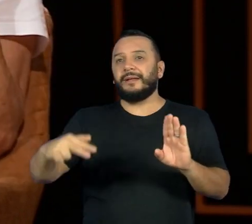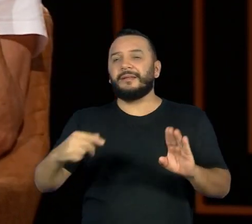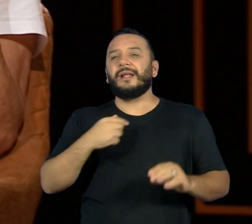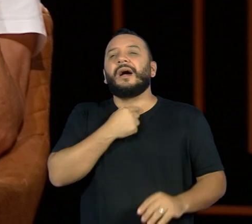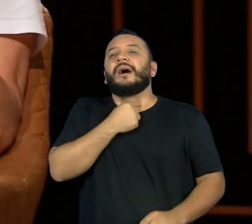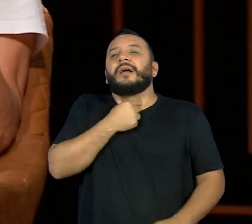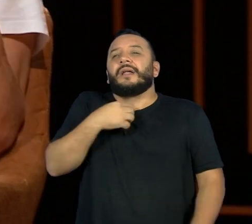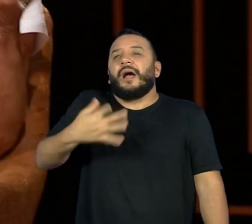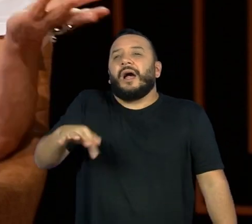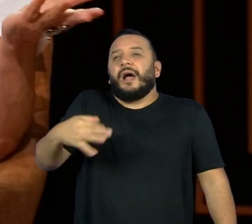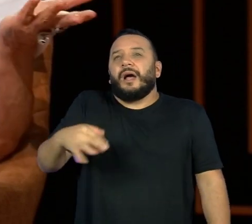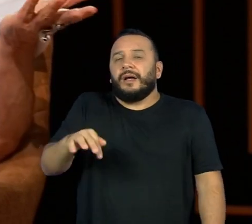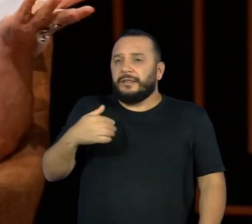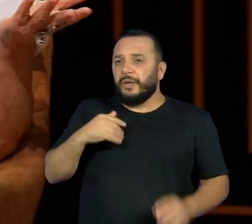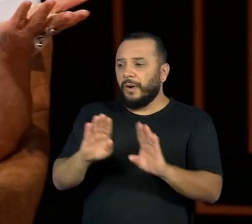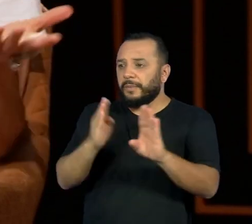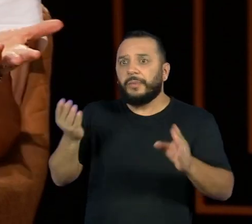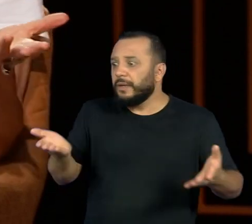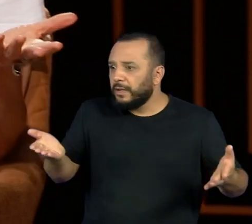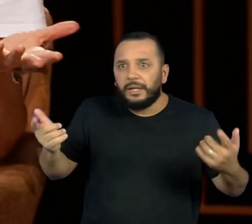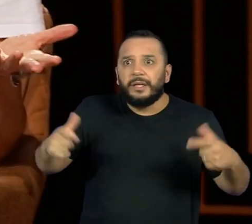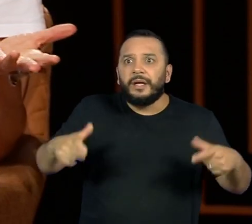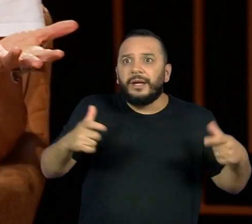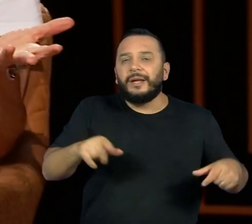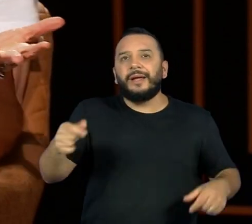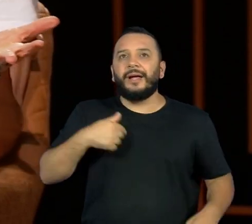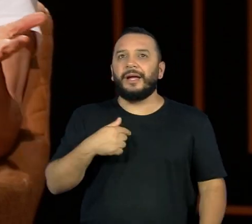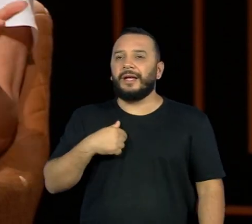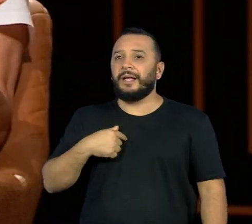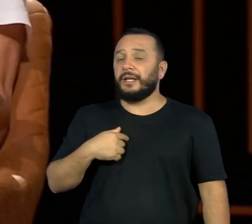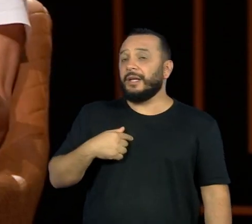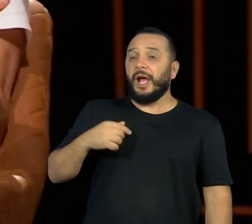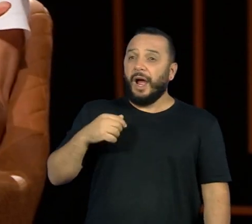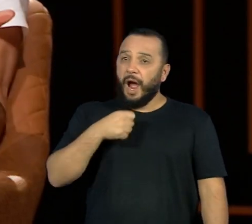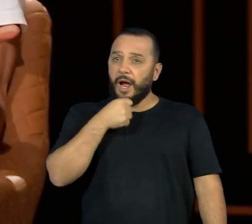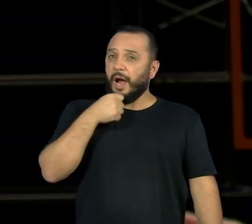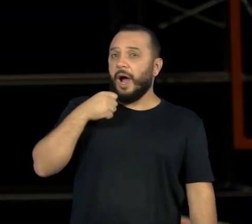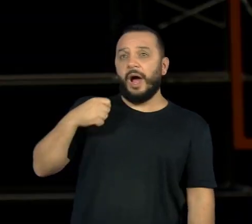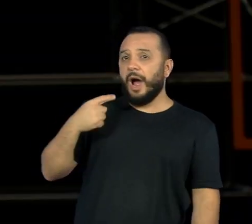vou me esquecer isso, abre a porta, cadê ele? Estava cantando no espelho.